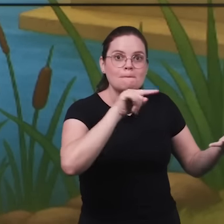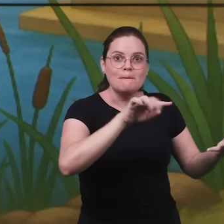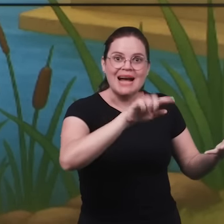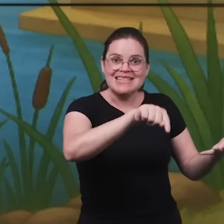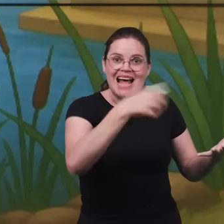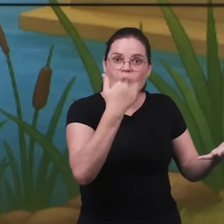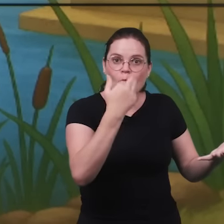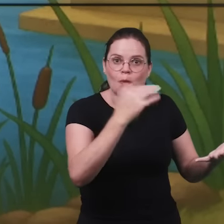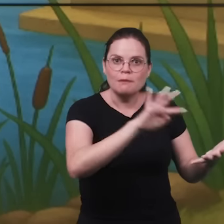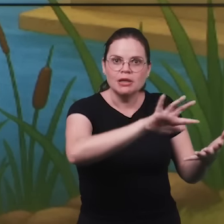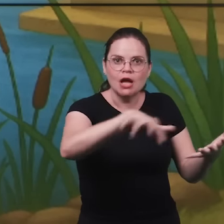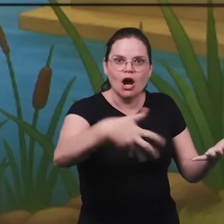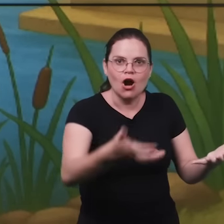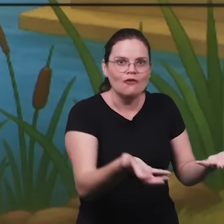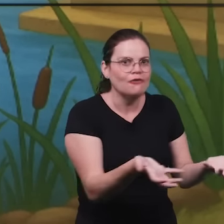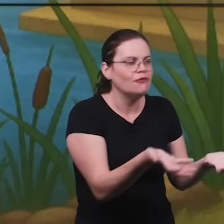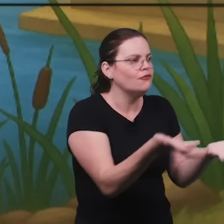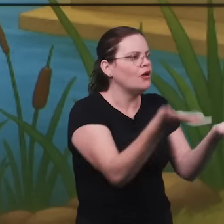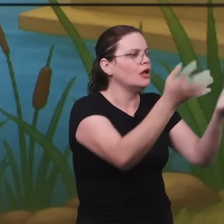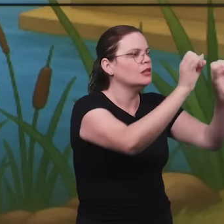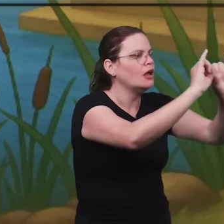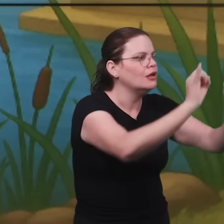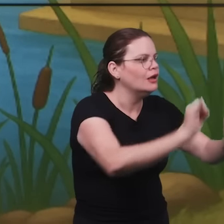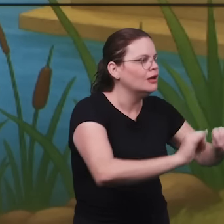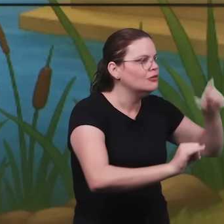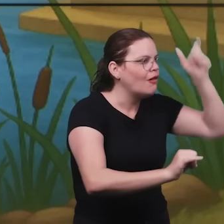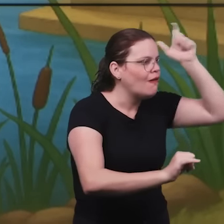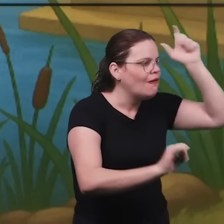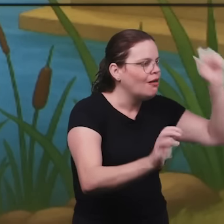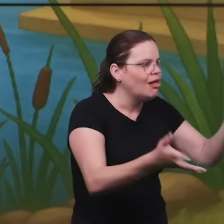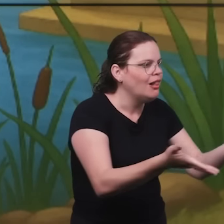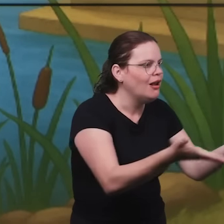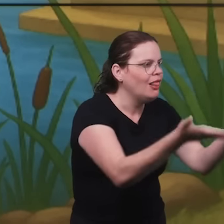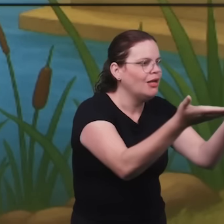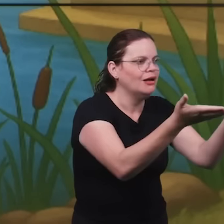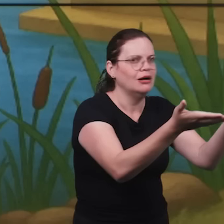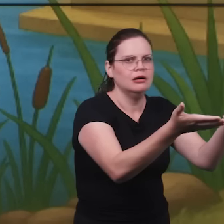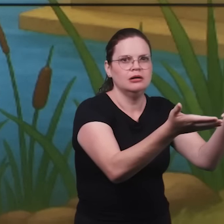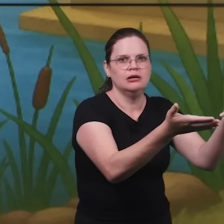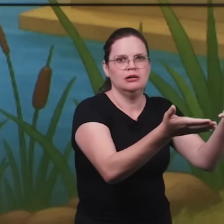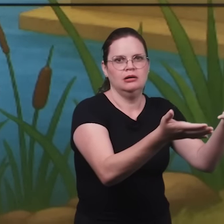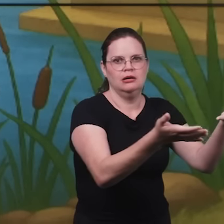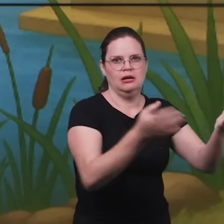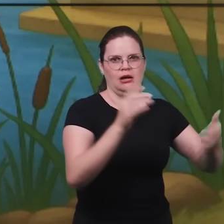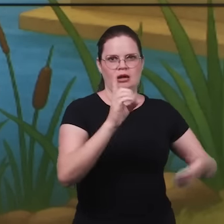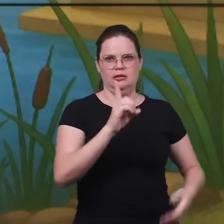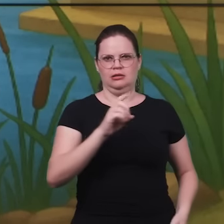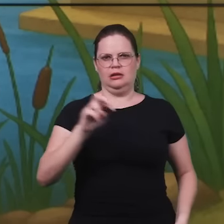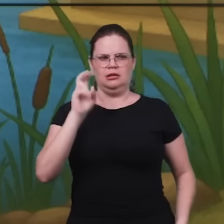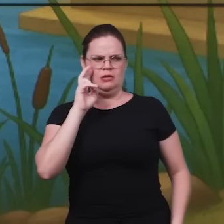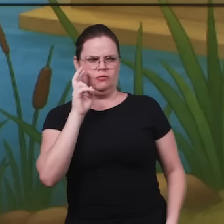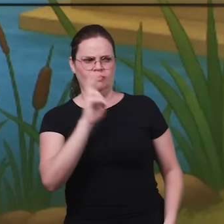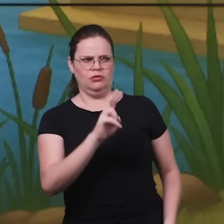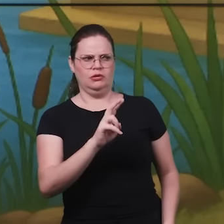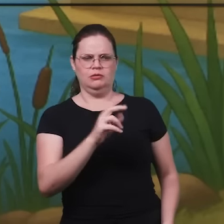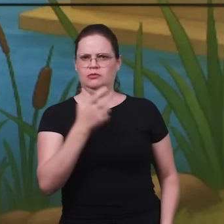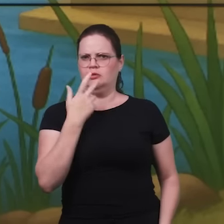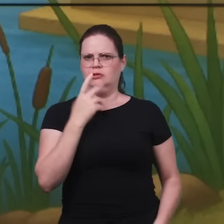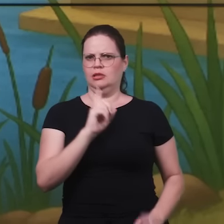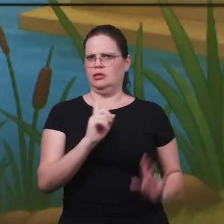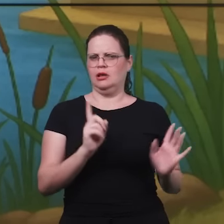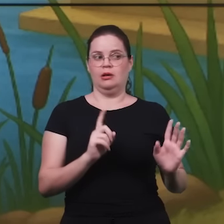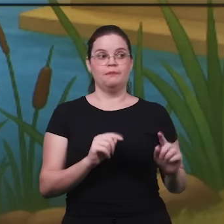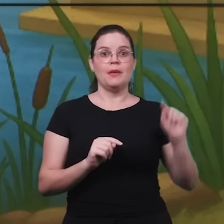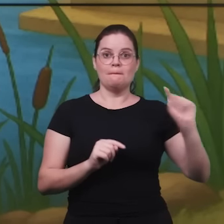por isso, aquilo que estava no banquete do rei não era agradável ao Senhor. O rei queria que